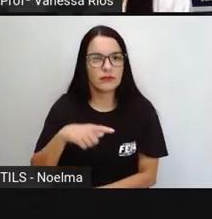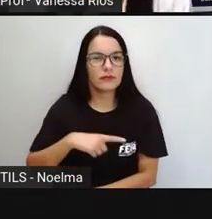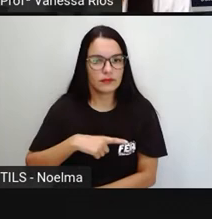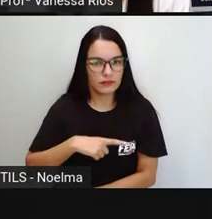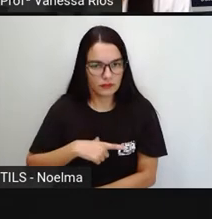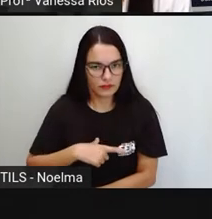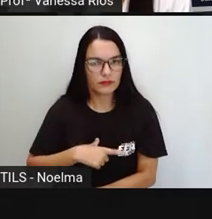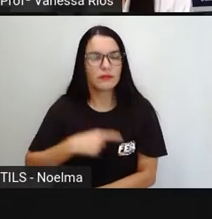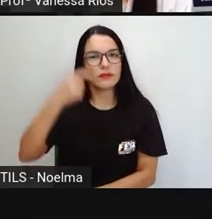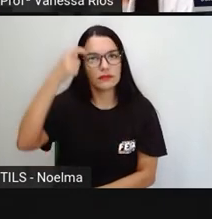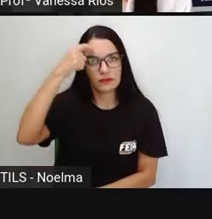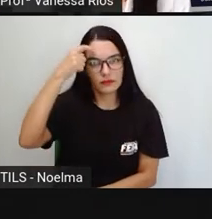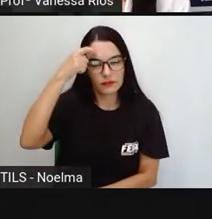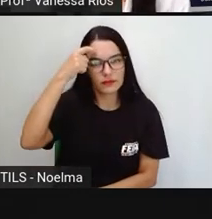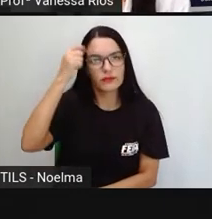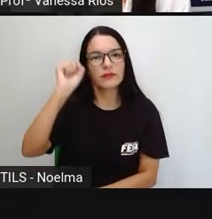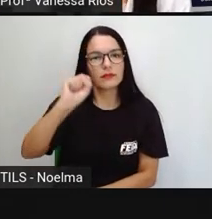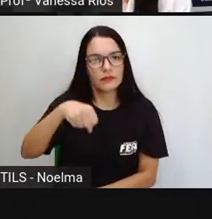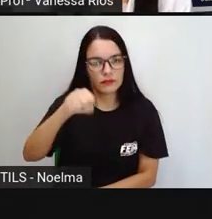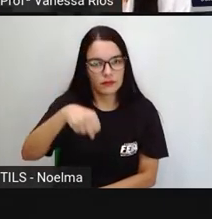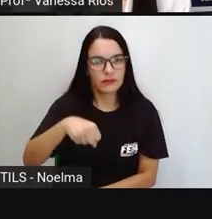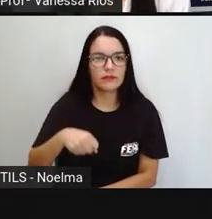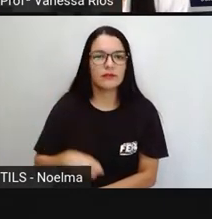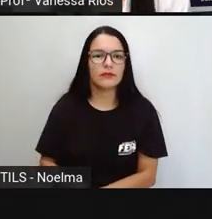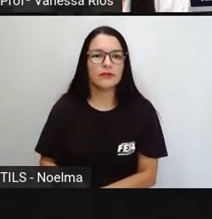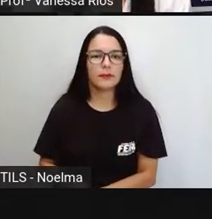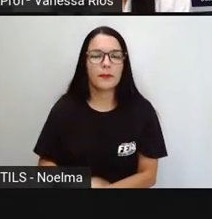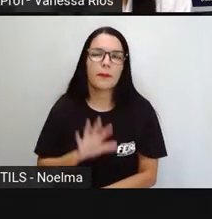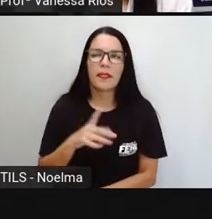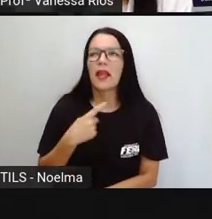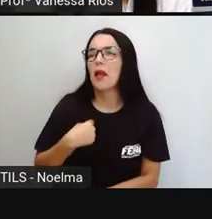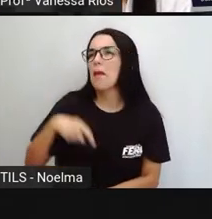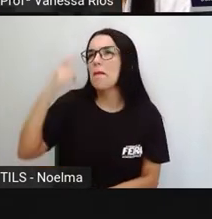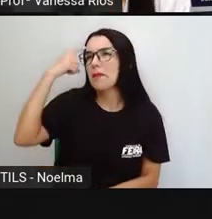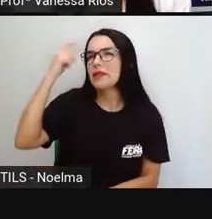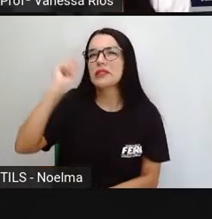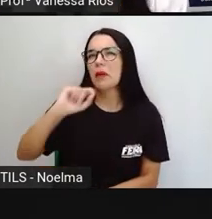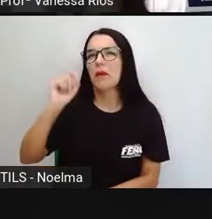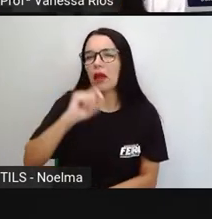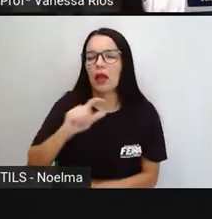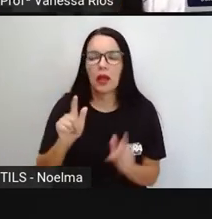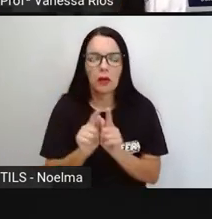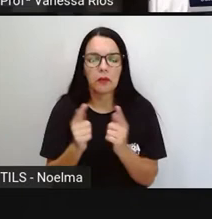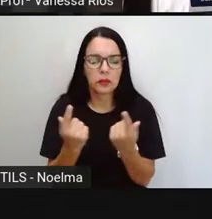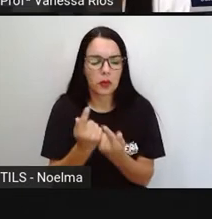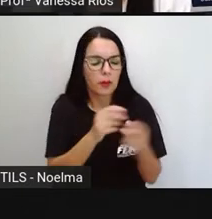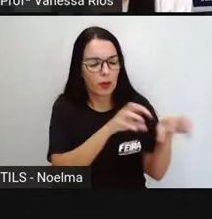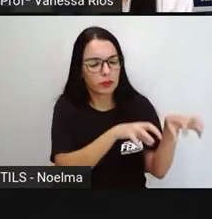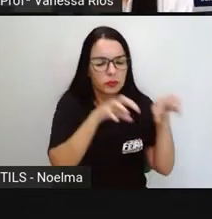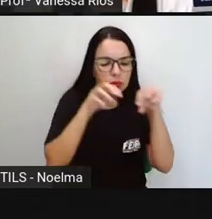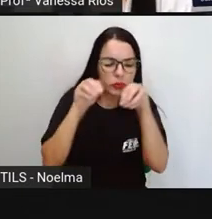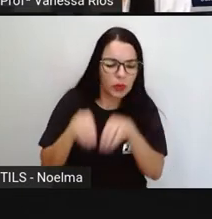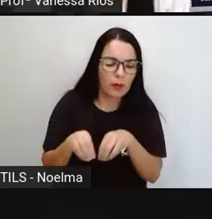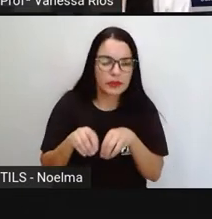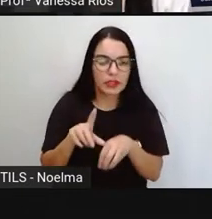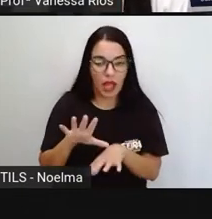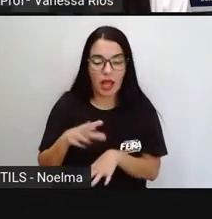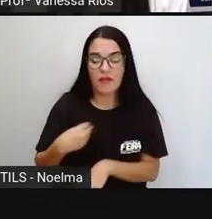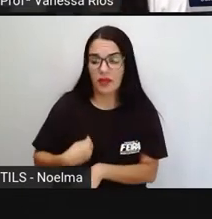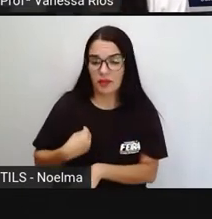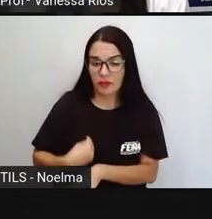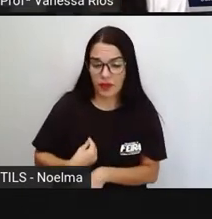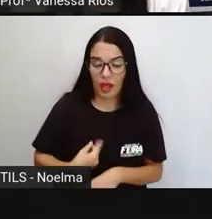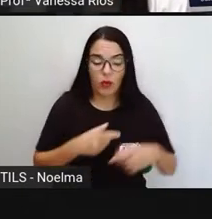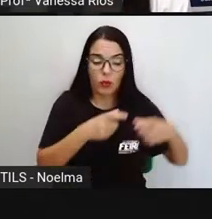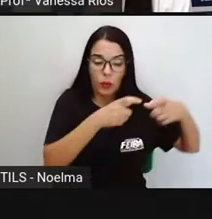quando a gente pensa nos nômades, a gente pensa em grupos de pessoas, né? Grupos pequenos, que viviam um